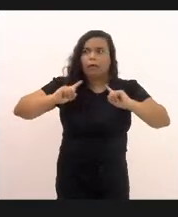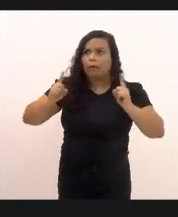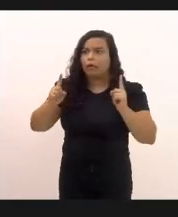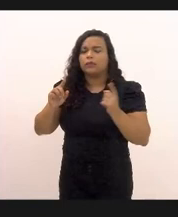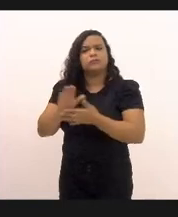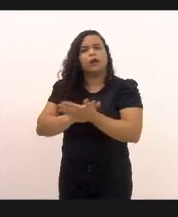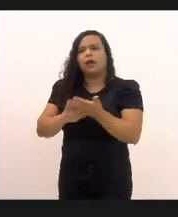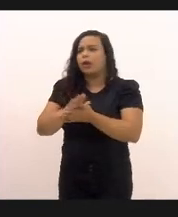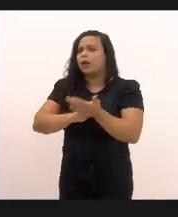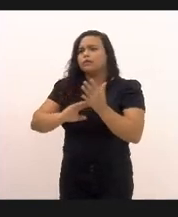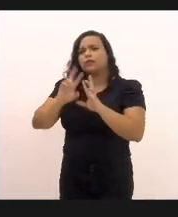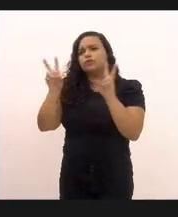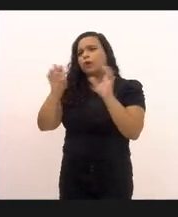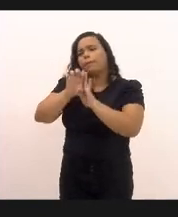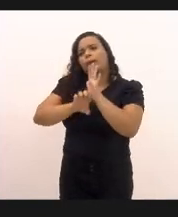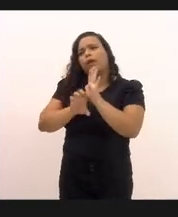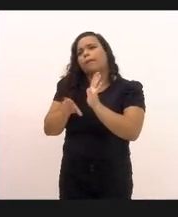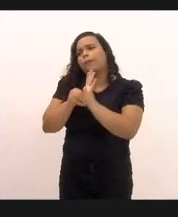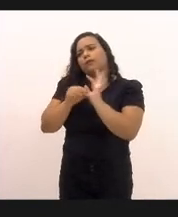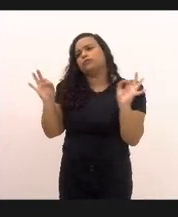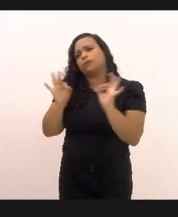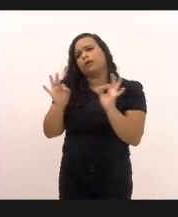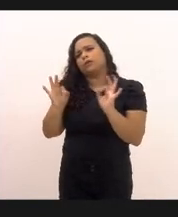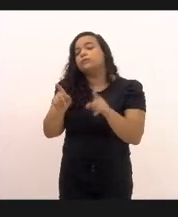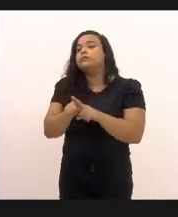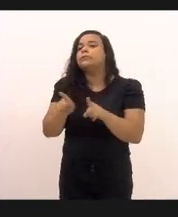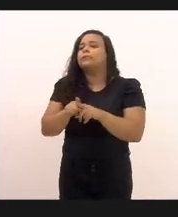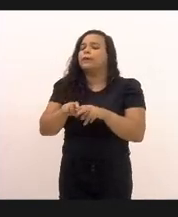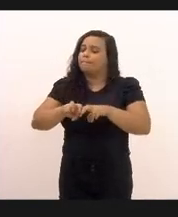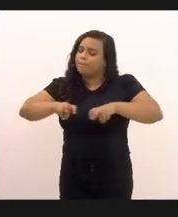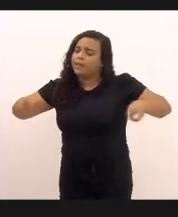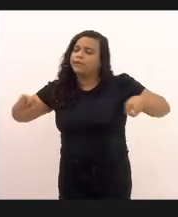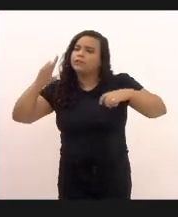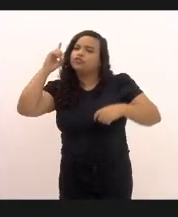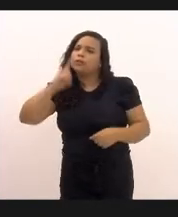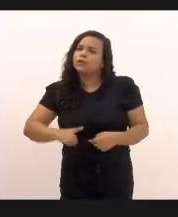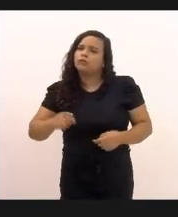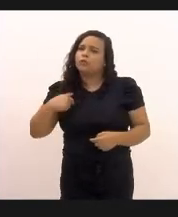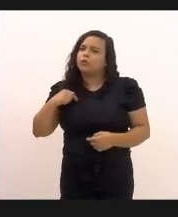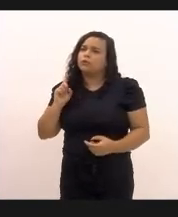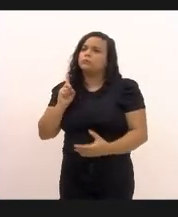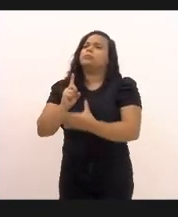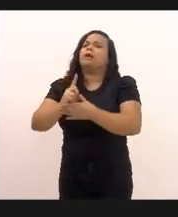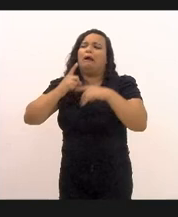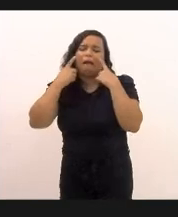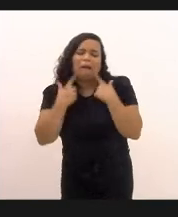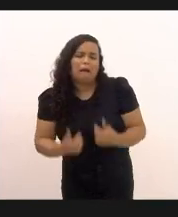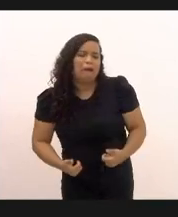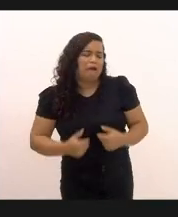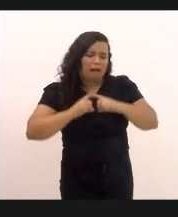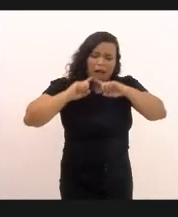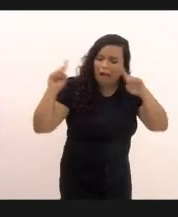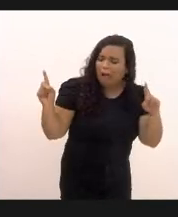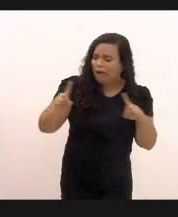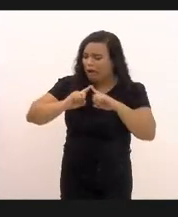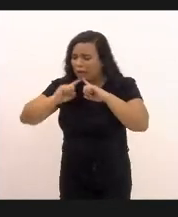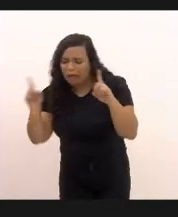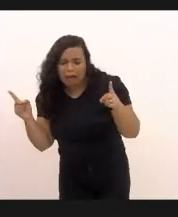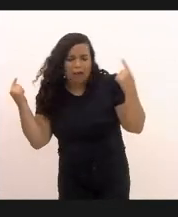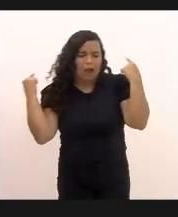projetos. Não fui até a mesa diretora e reclamei, choraminguei e ataquei a mesa